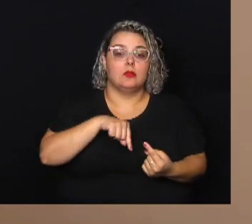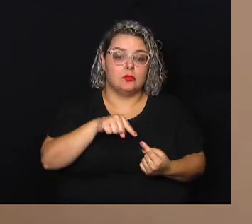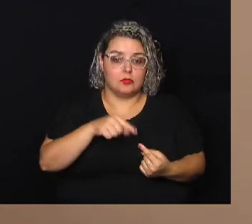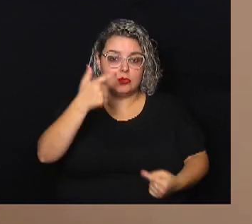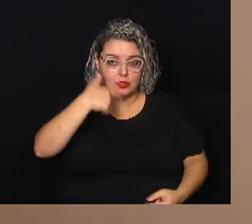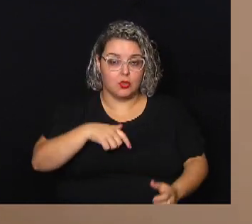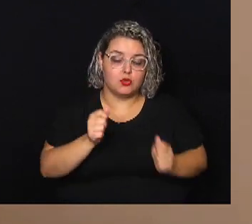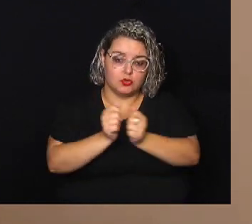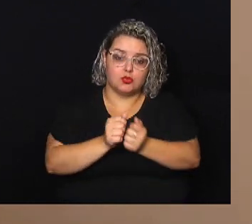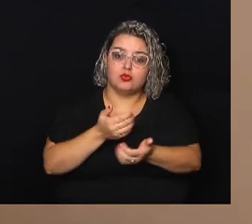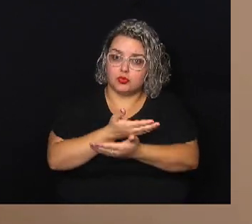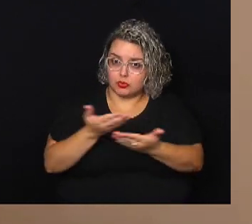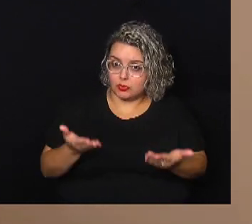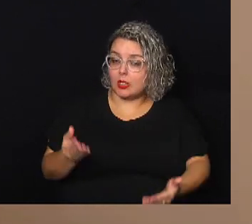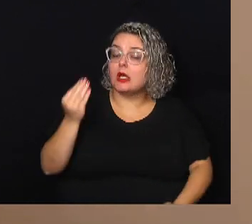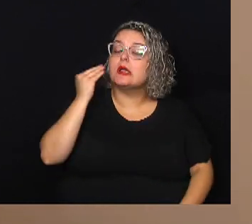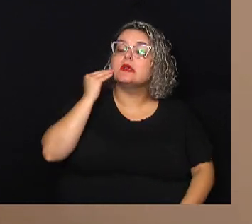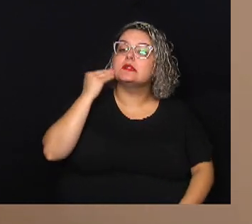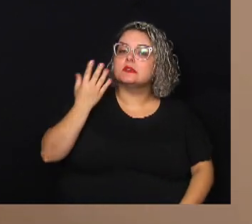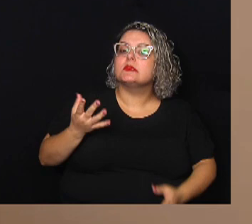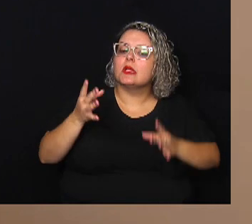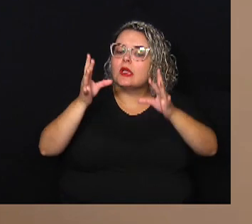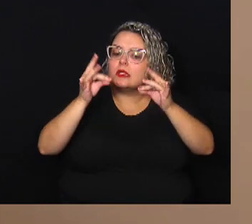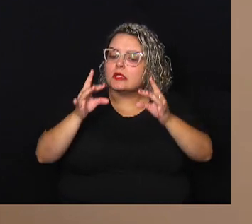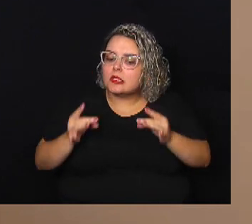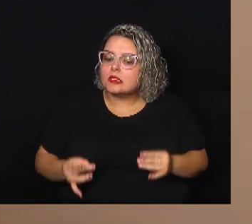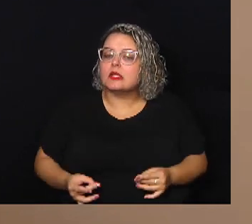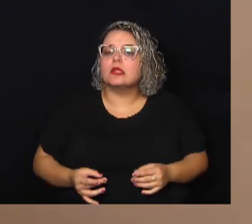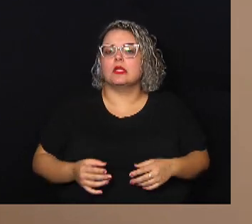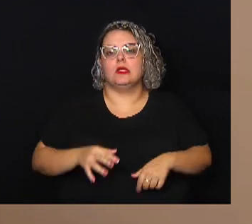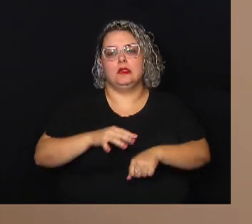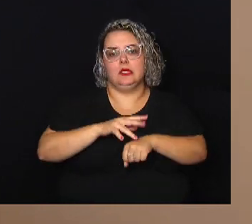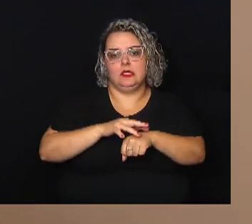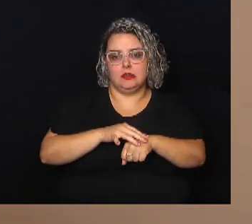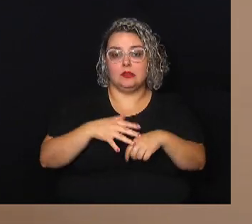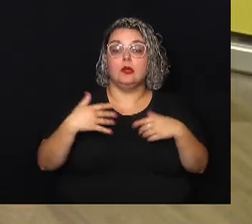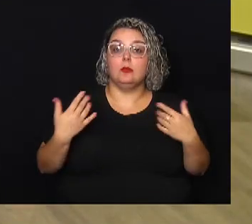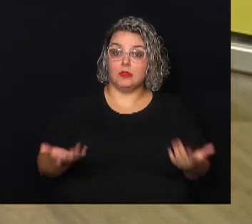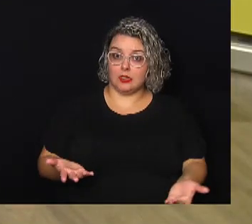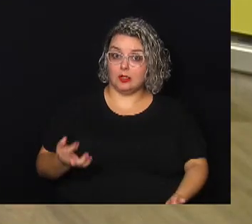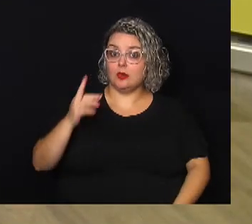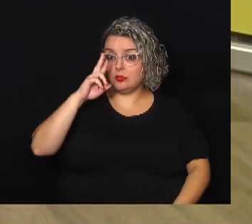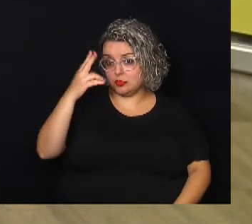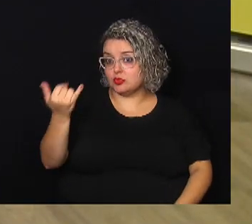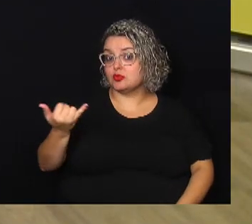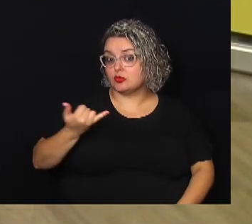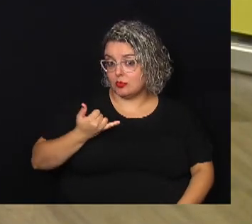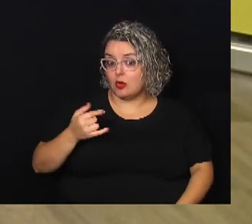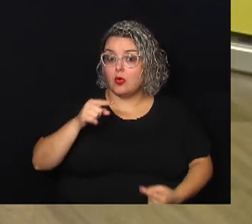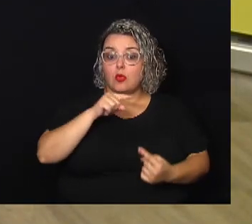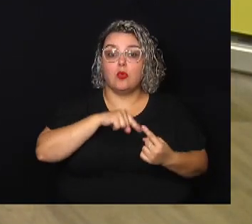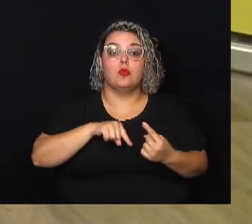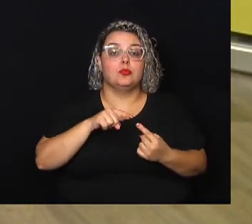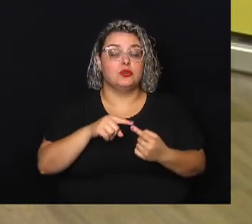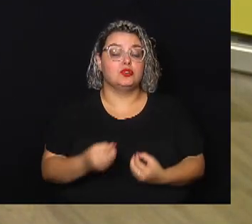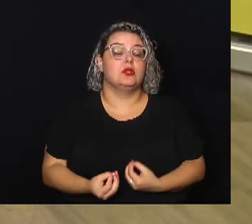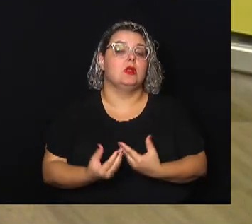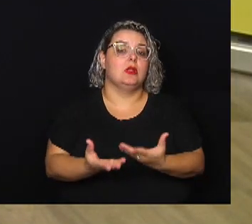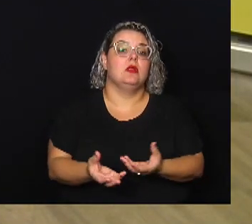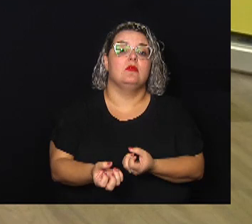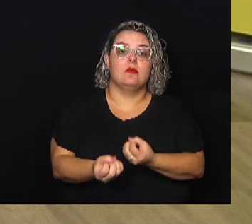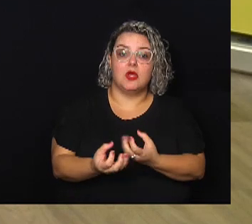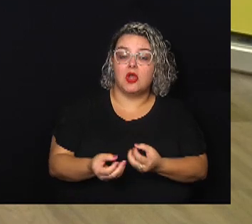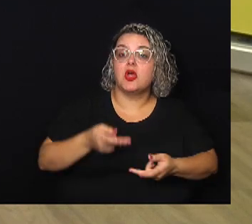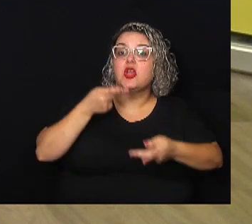com vocês é tentar desmistificar essa doença. Pois é, né? Como o senhor disse, né? O objetivo é levar informação e